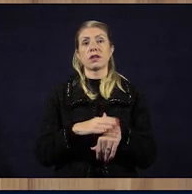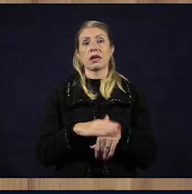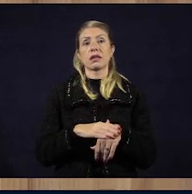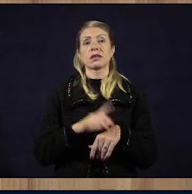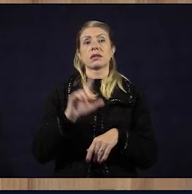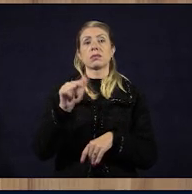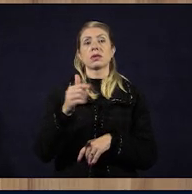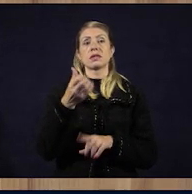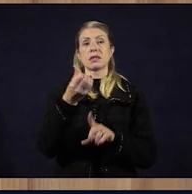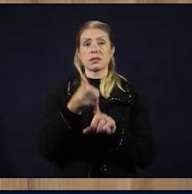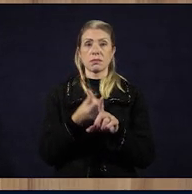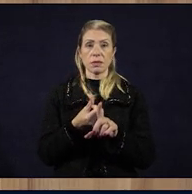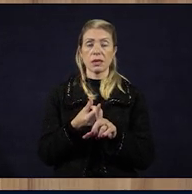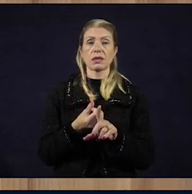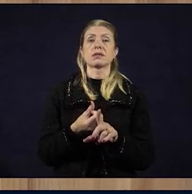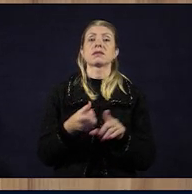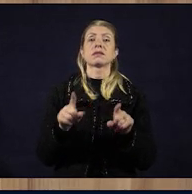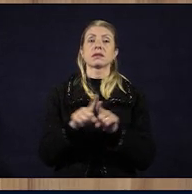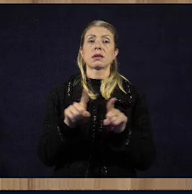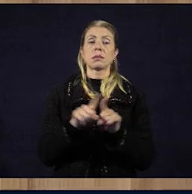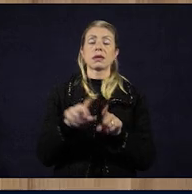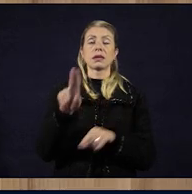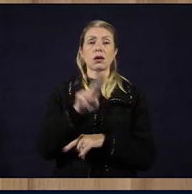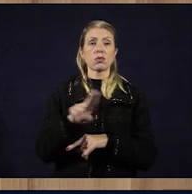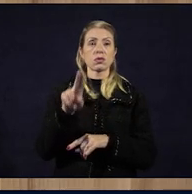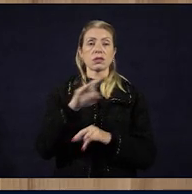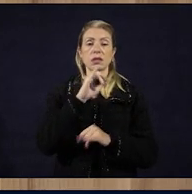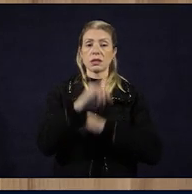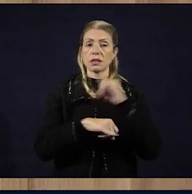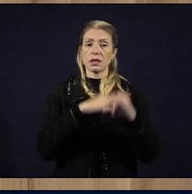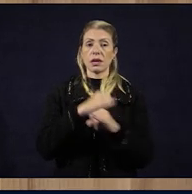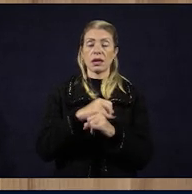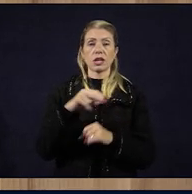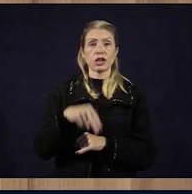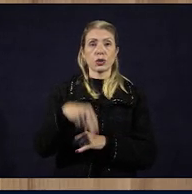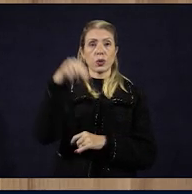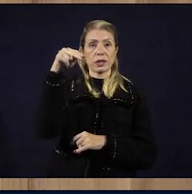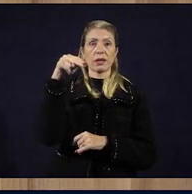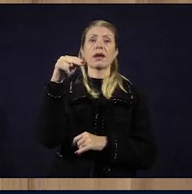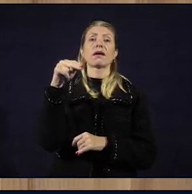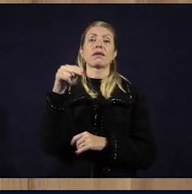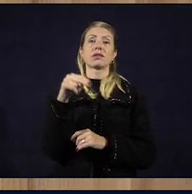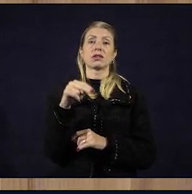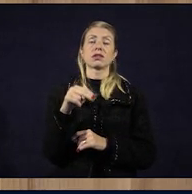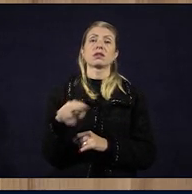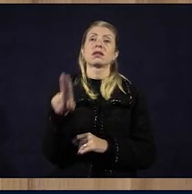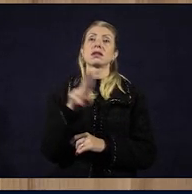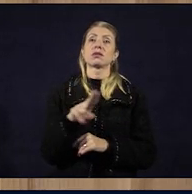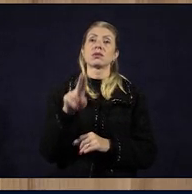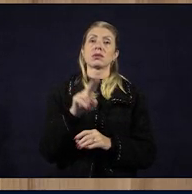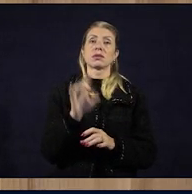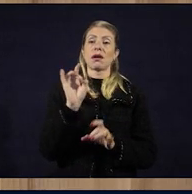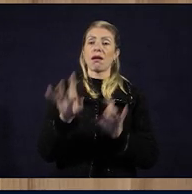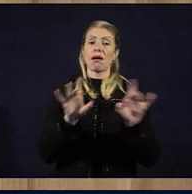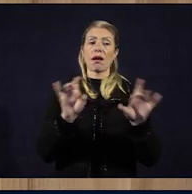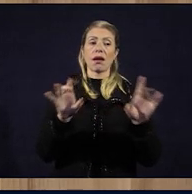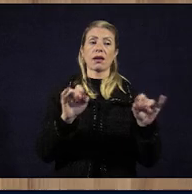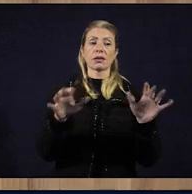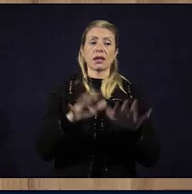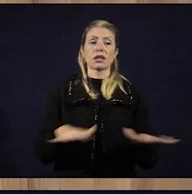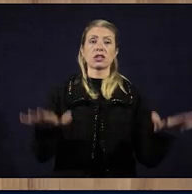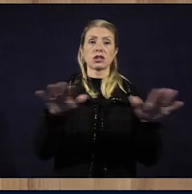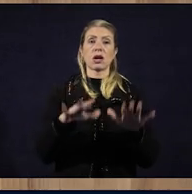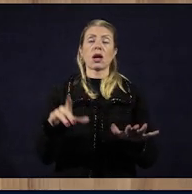meses depois tá cobrindo tá todo o Nordeste tem as operadoras regionais em cada região que estão crescendo muito as empresas